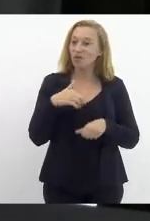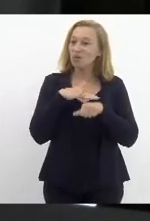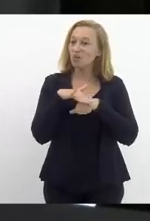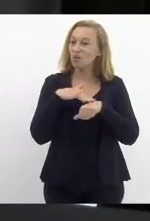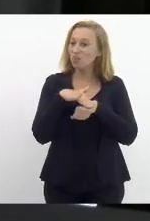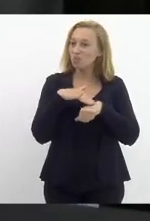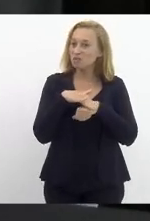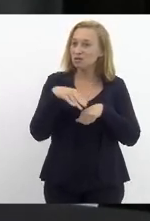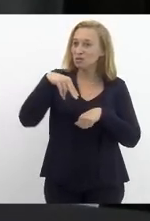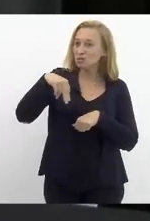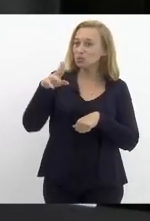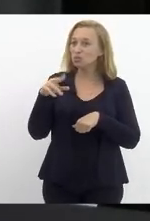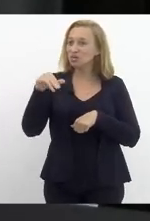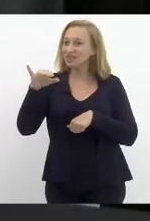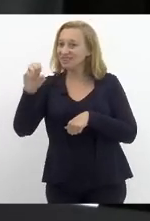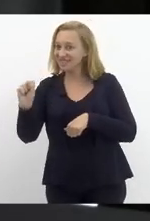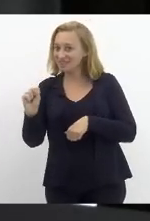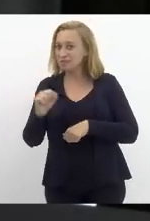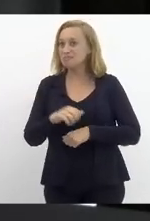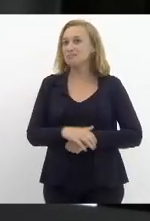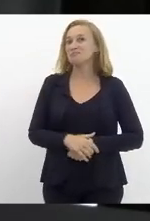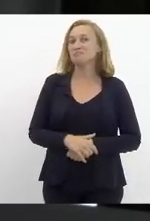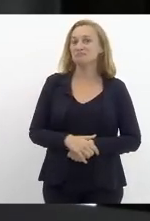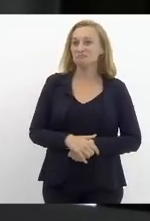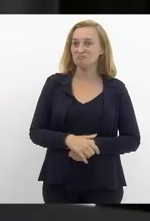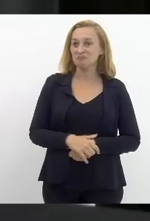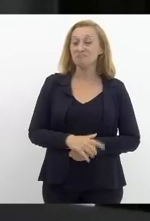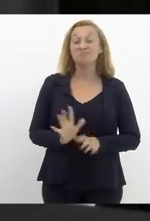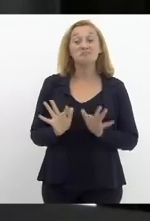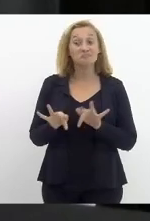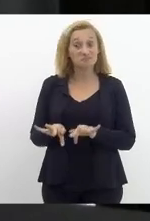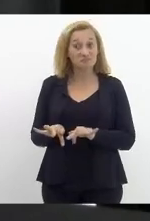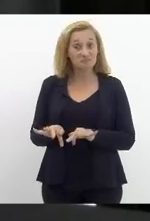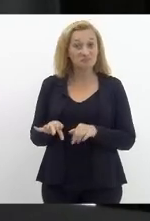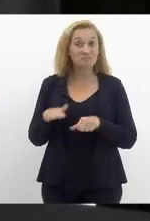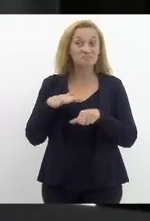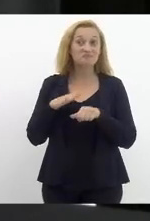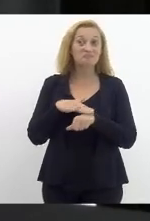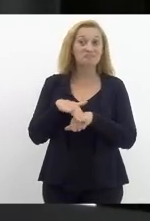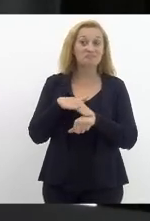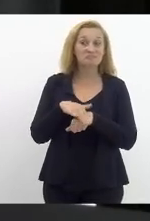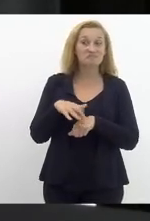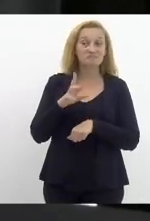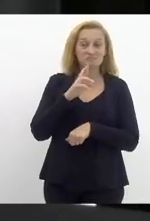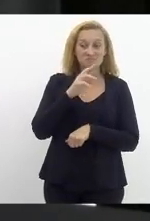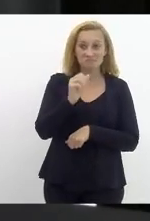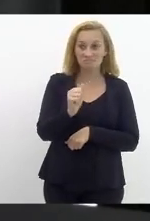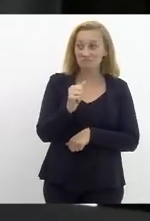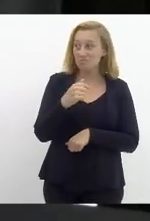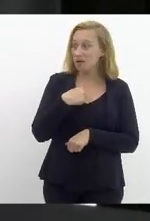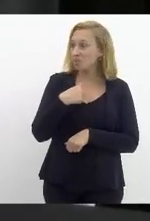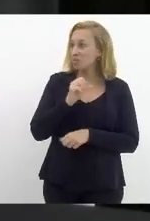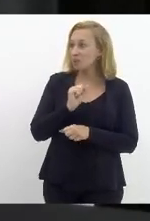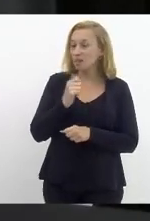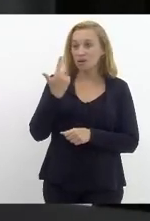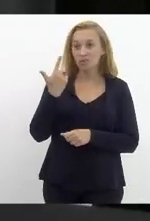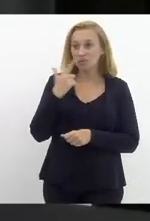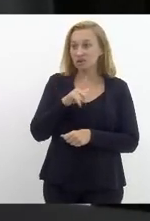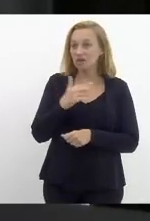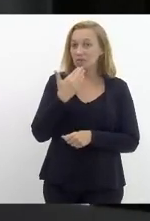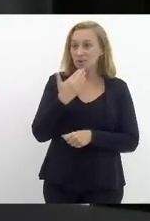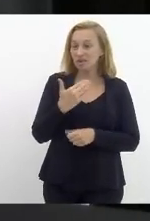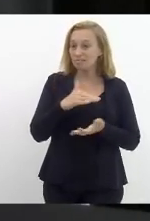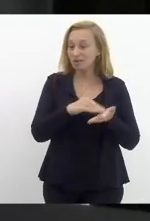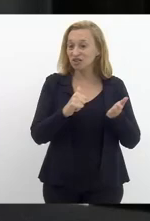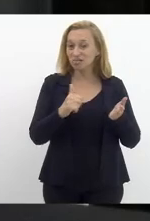conversando com o Nunes. E no final da conversa, Rodrigo, eu não aguentei e pedi para tirar, foi